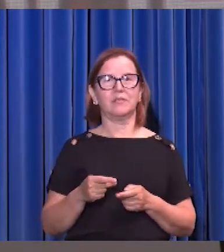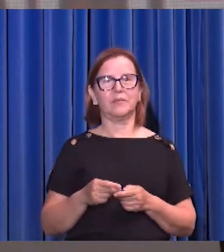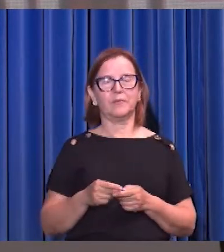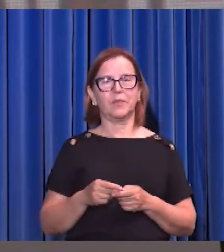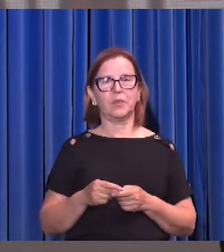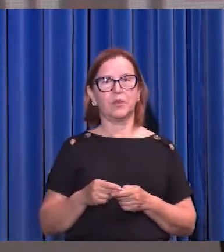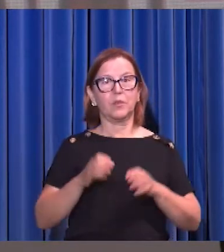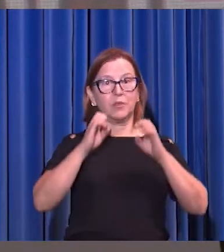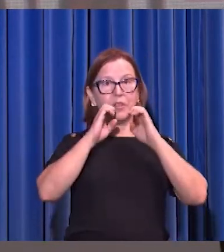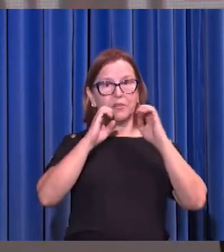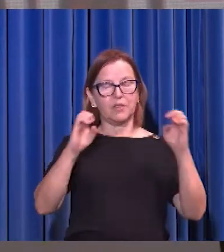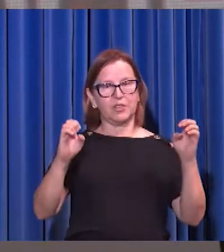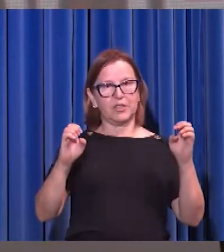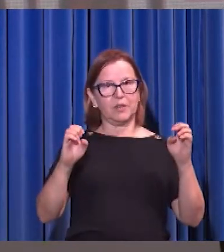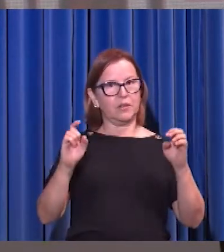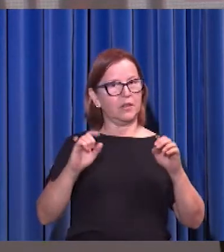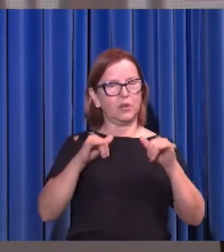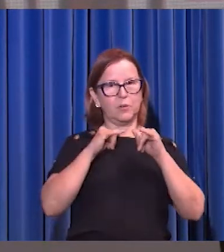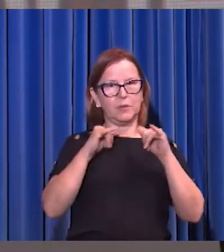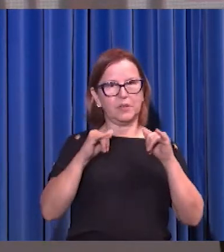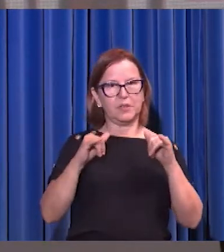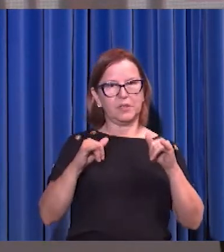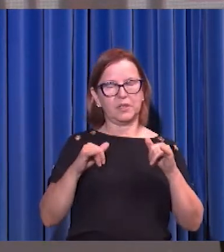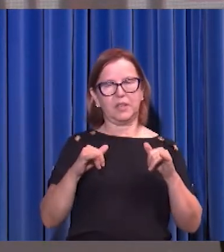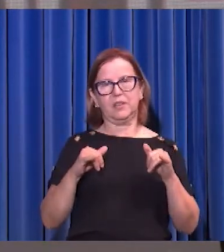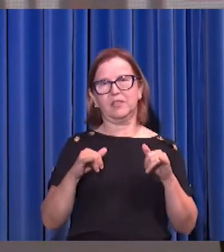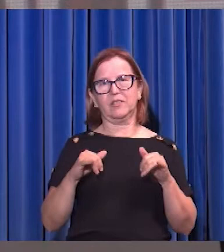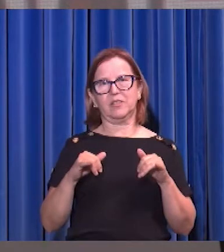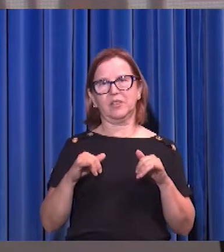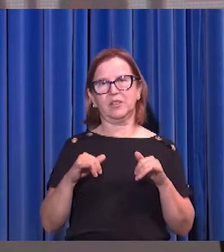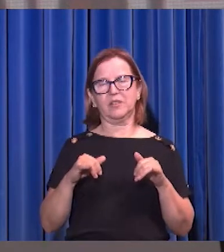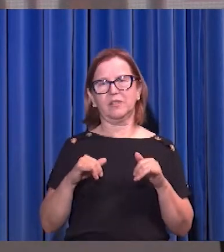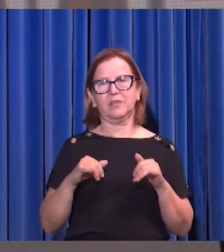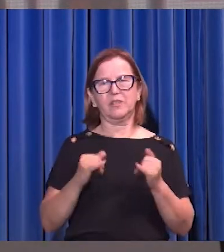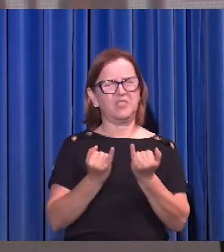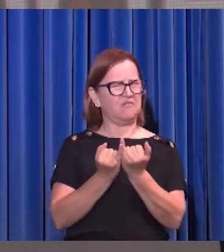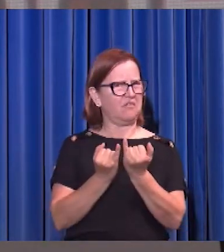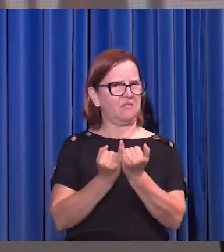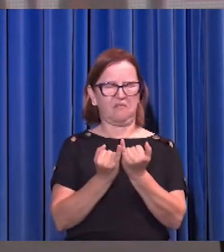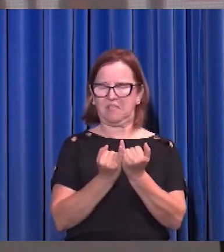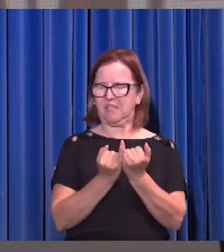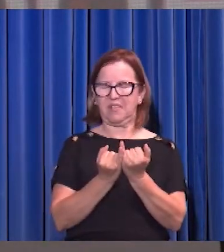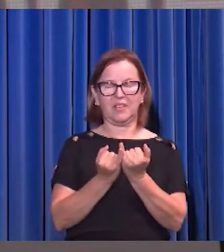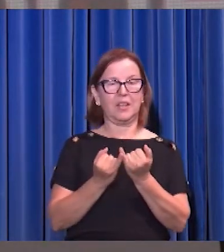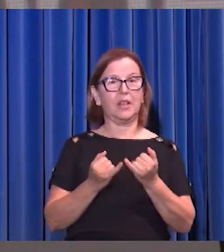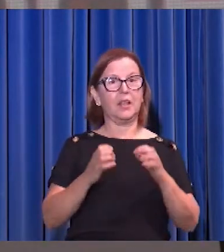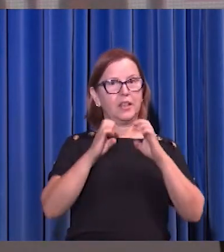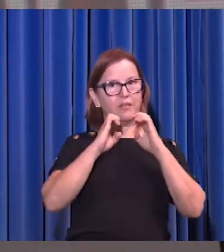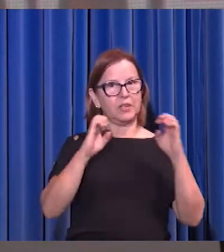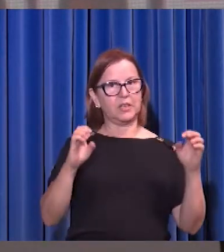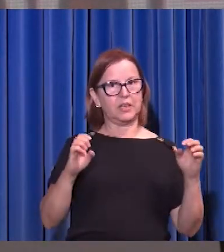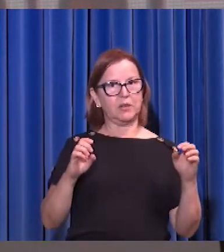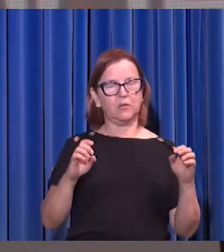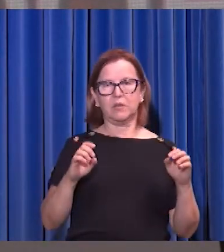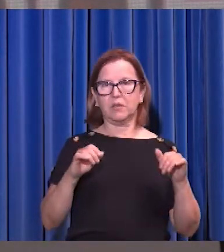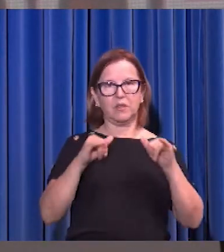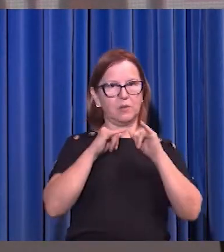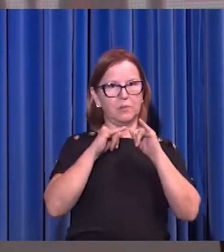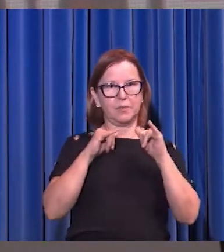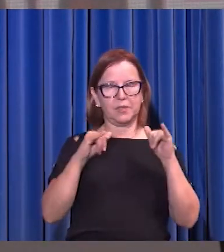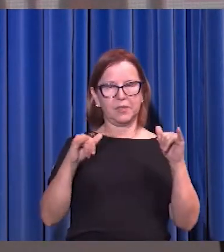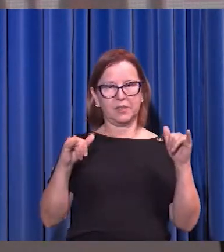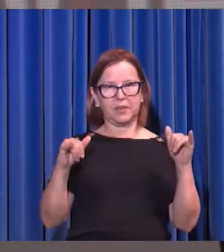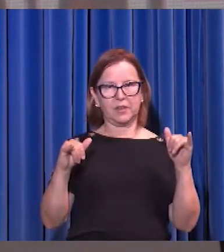uma mensagem apenas de boatos. Que o Evangelho não é uma mensagem acerca de